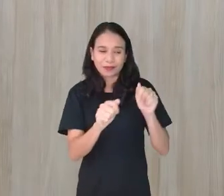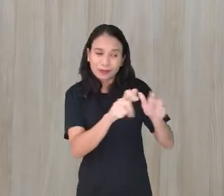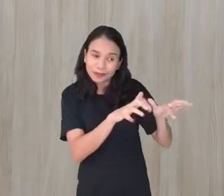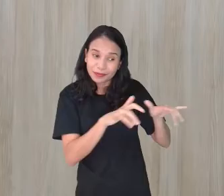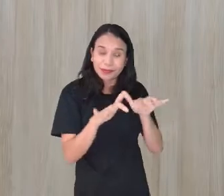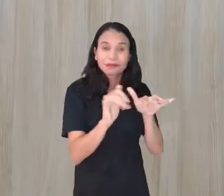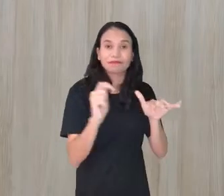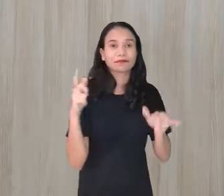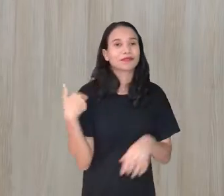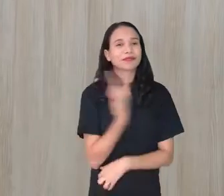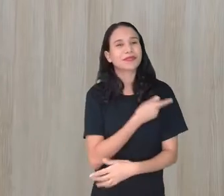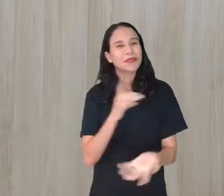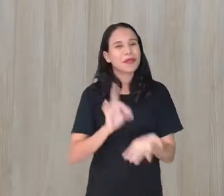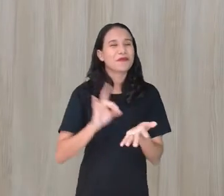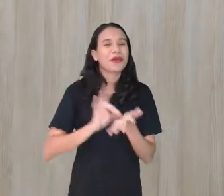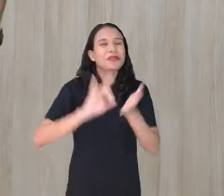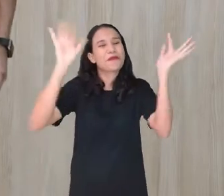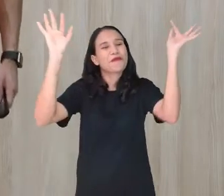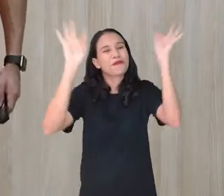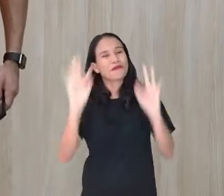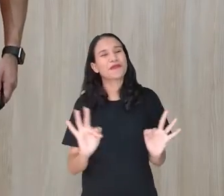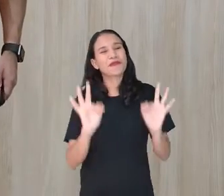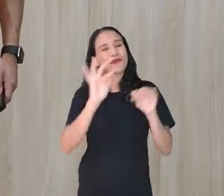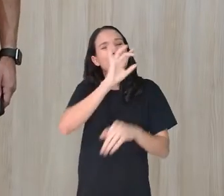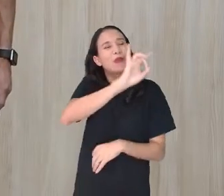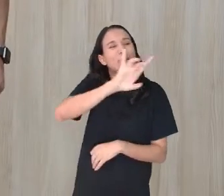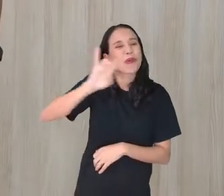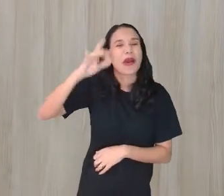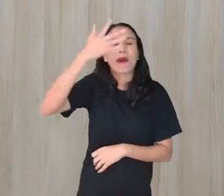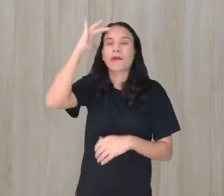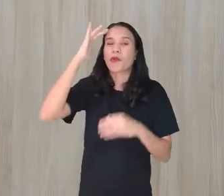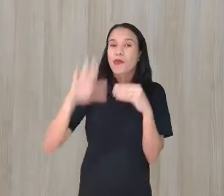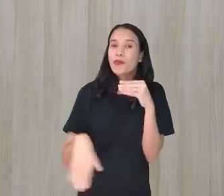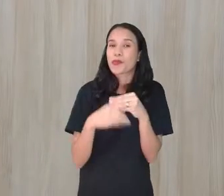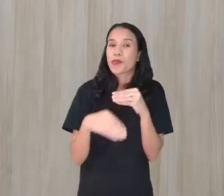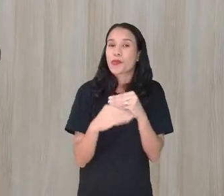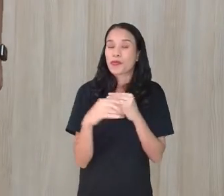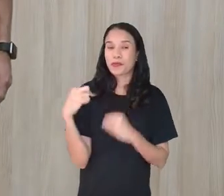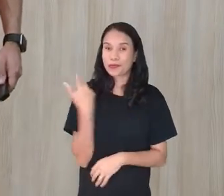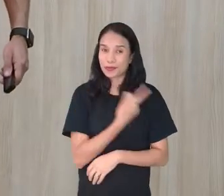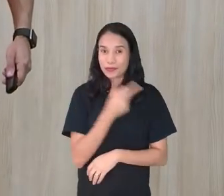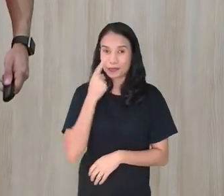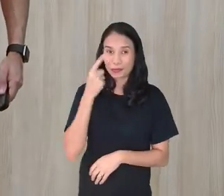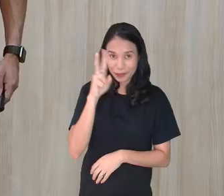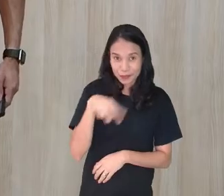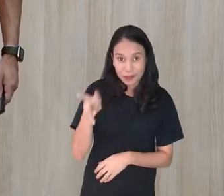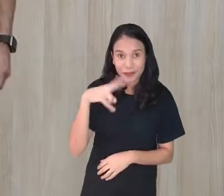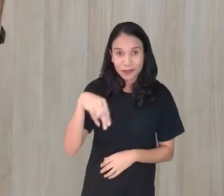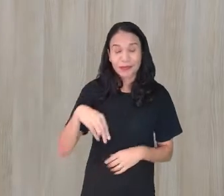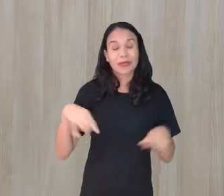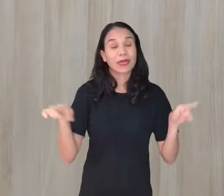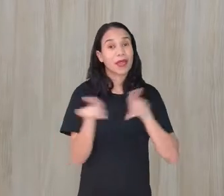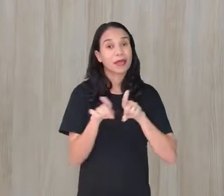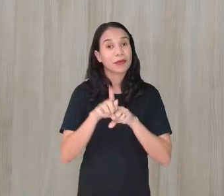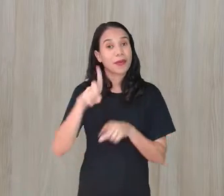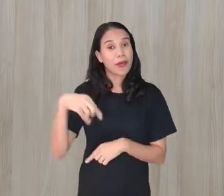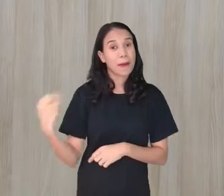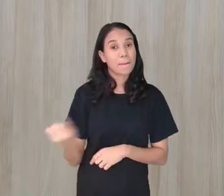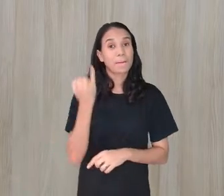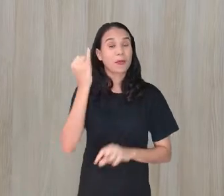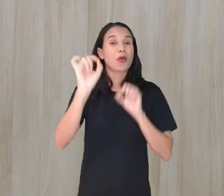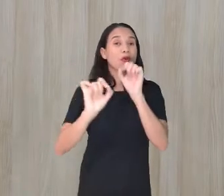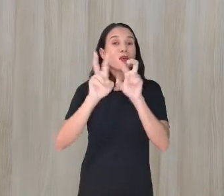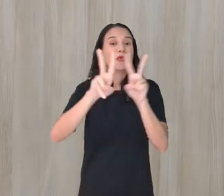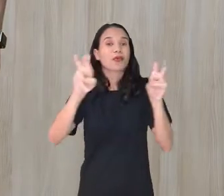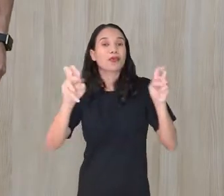chat. A gente fica bastante feliz com cada comentário que a gente vê aqui, tá bom? Outro ponto bastante importante é em relação